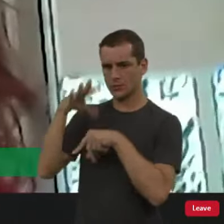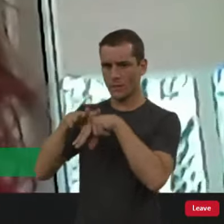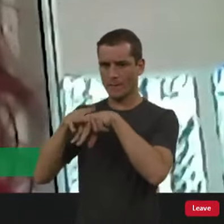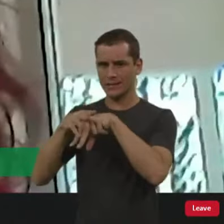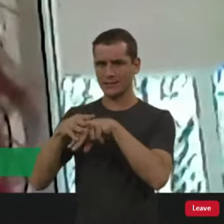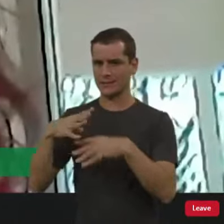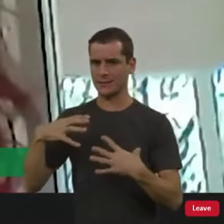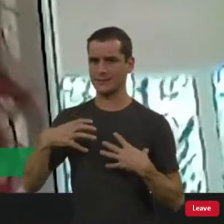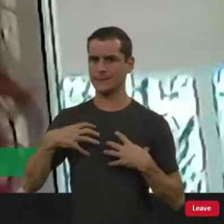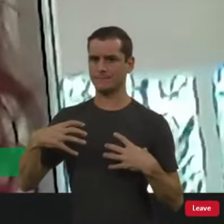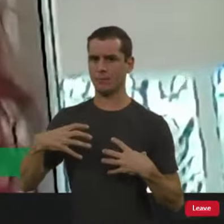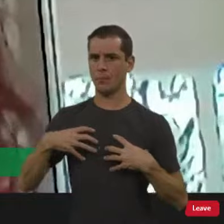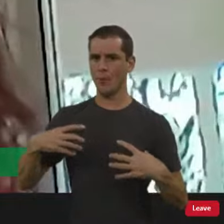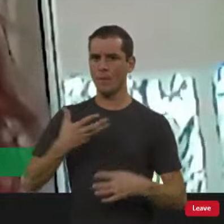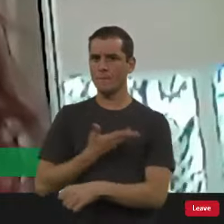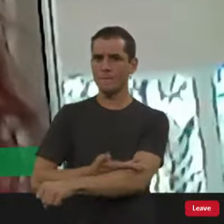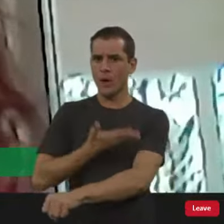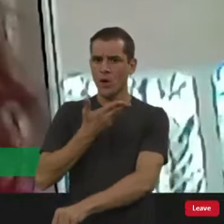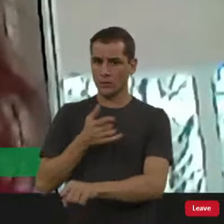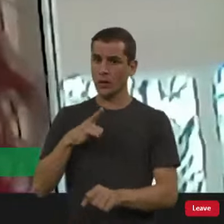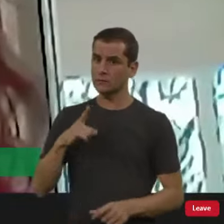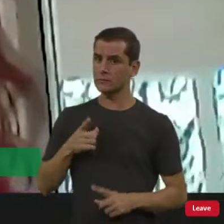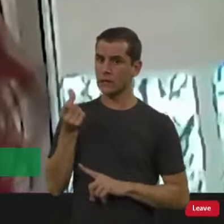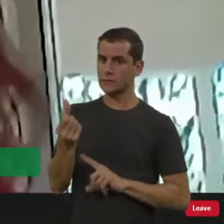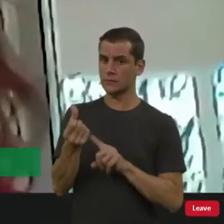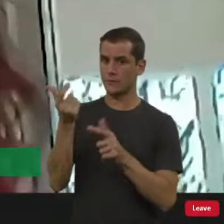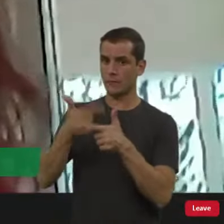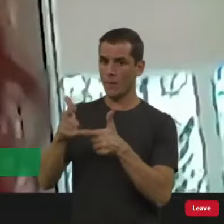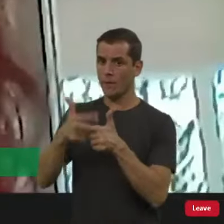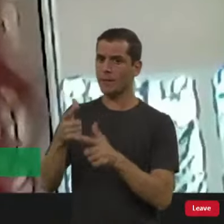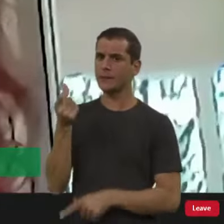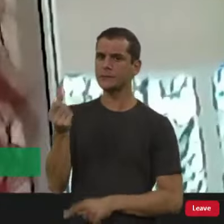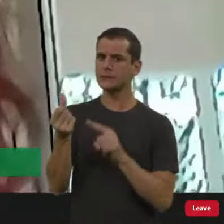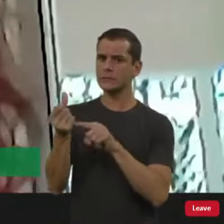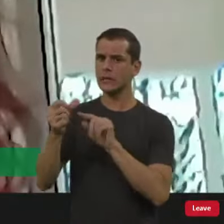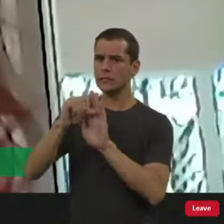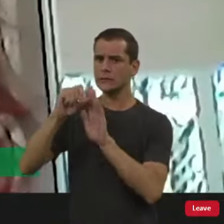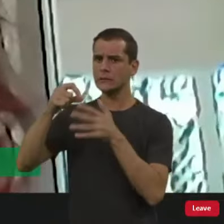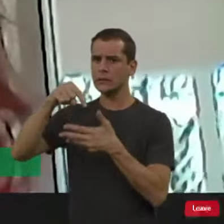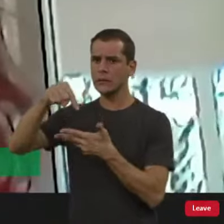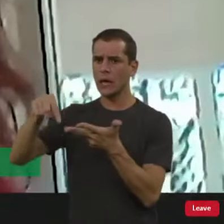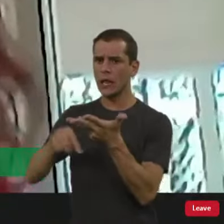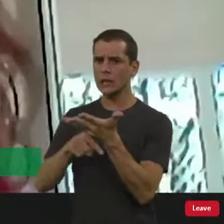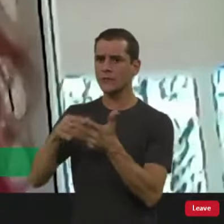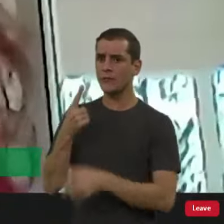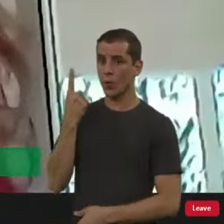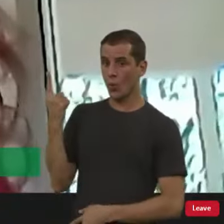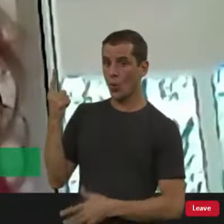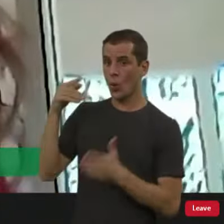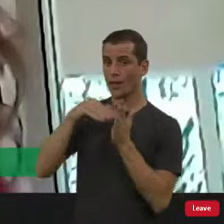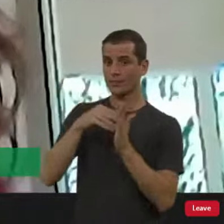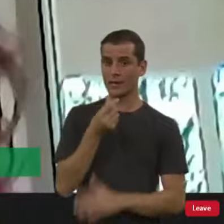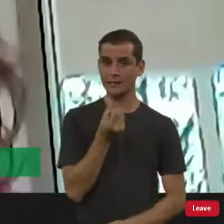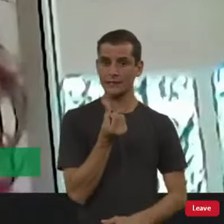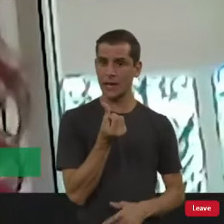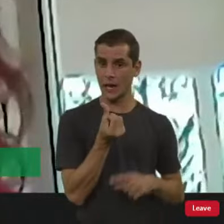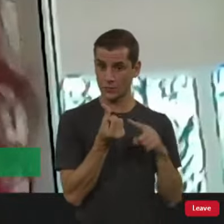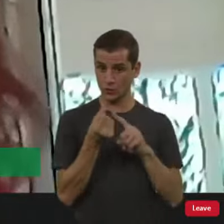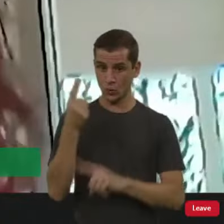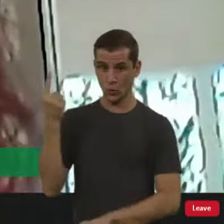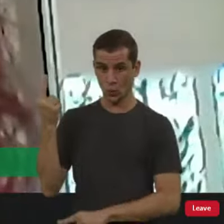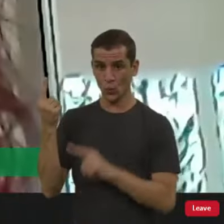foram expostos aos pacientes 6 problemas, que eles classificariam numa escala de 1 a 6, sendo 1 o problema